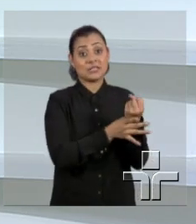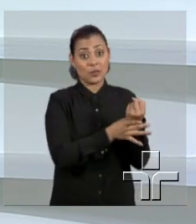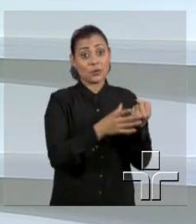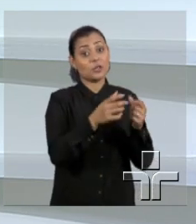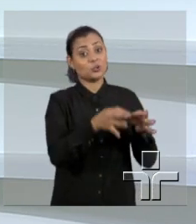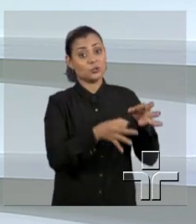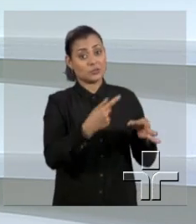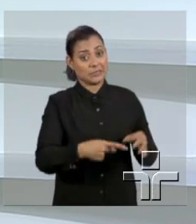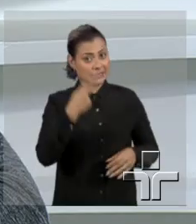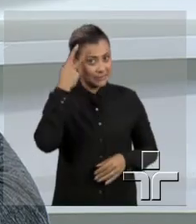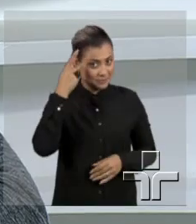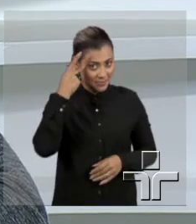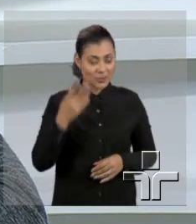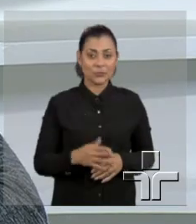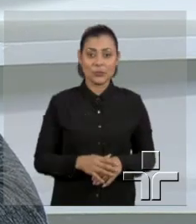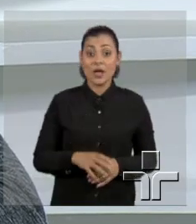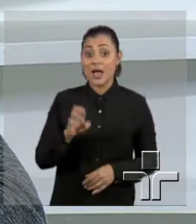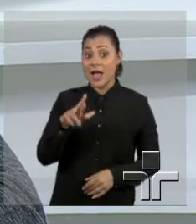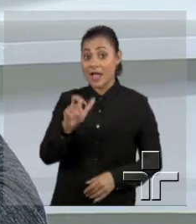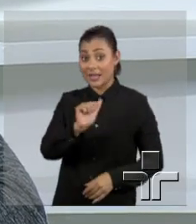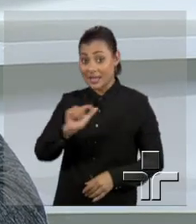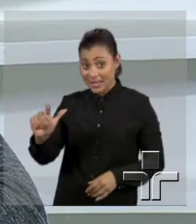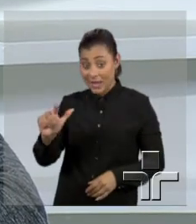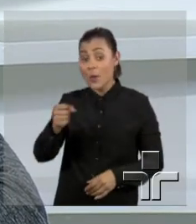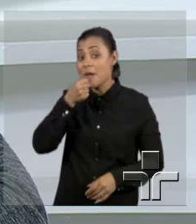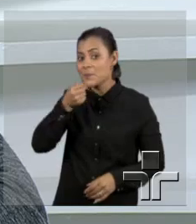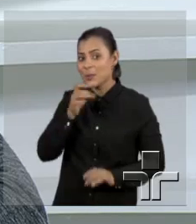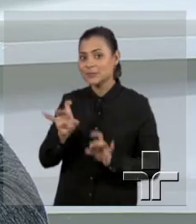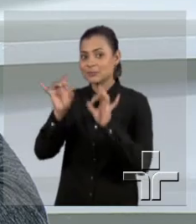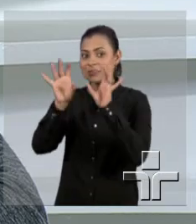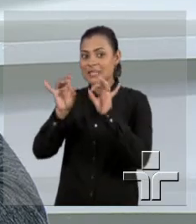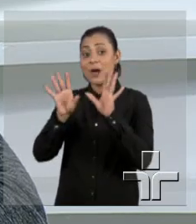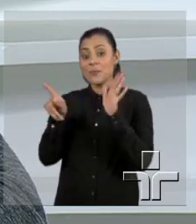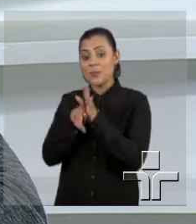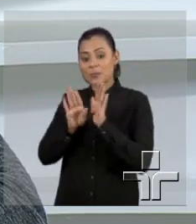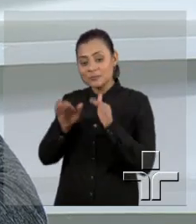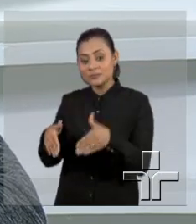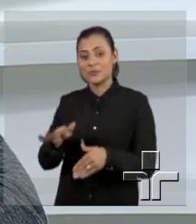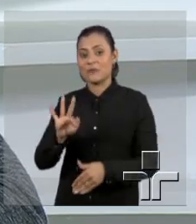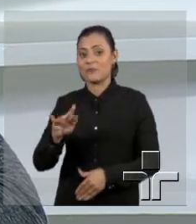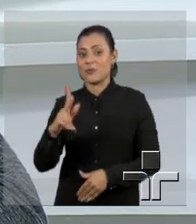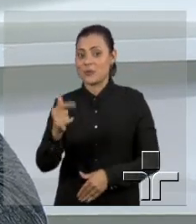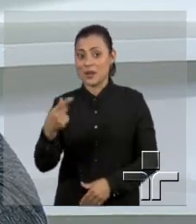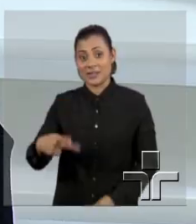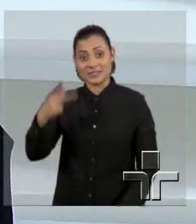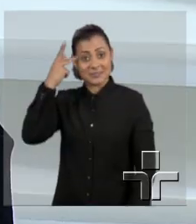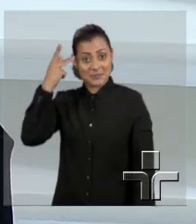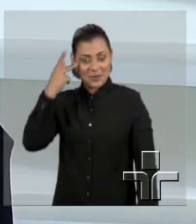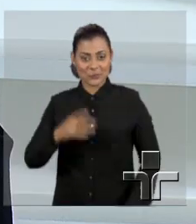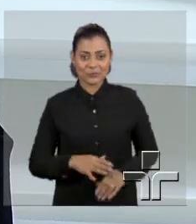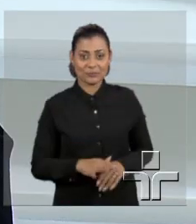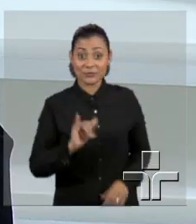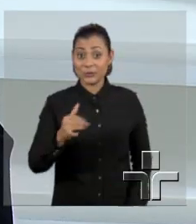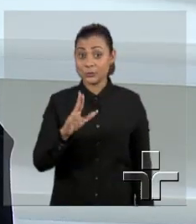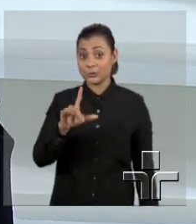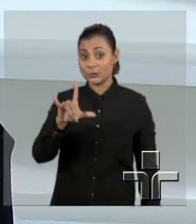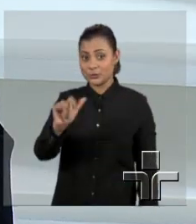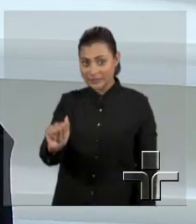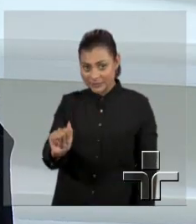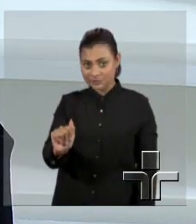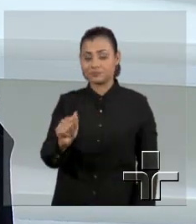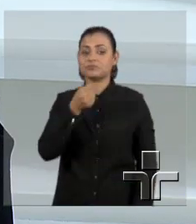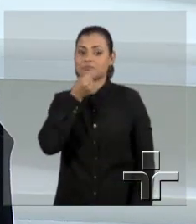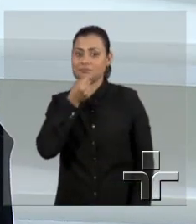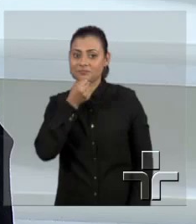Justiça de São Paulo. Raquel Landim, repórter especial do jornal Folha de São Paulo. Júlia Afonso, repórter